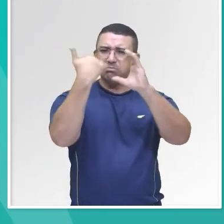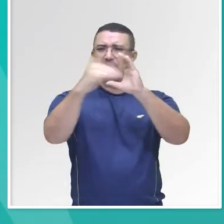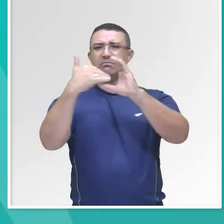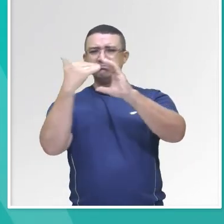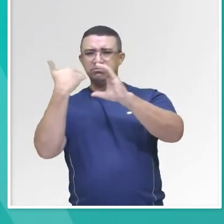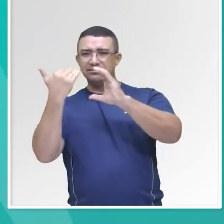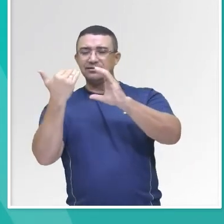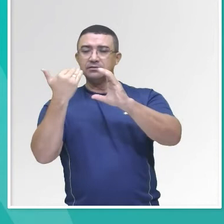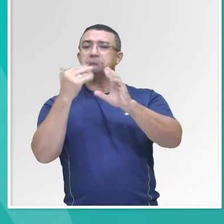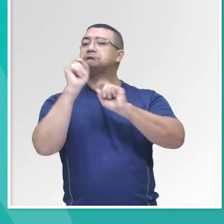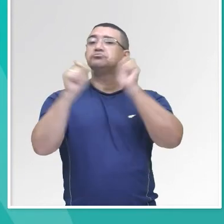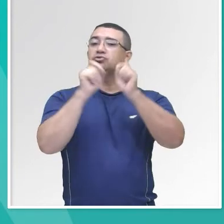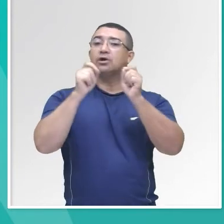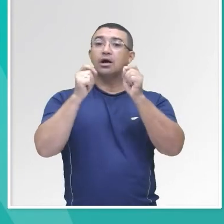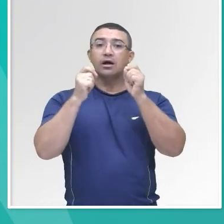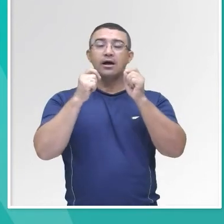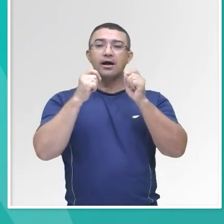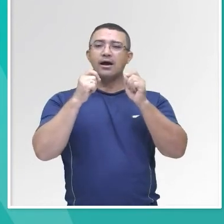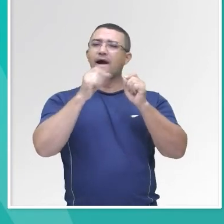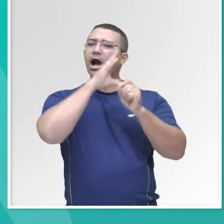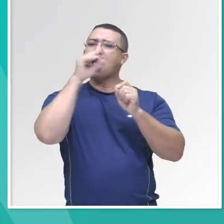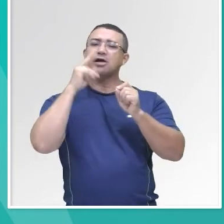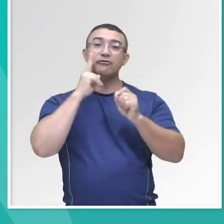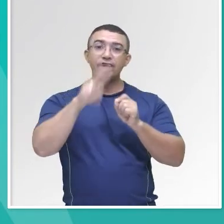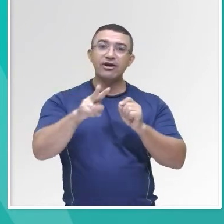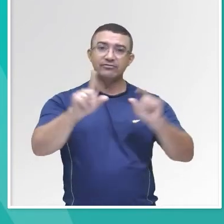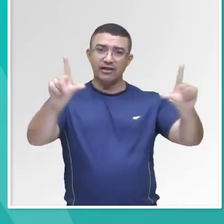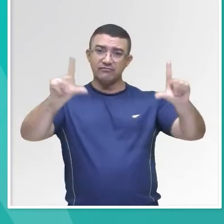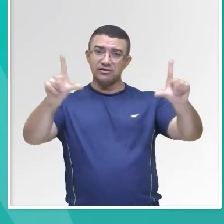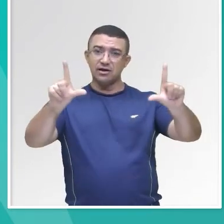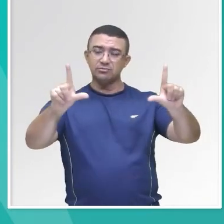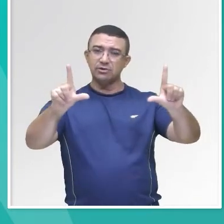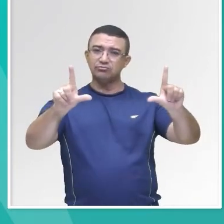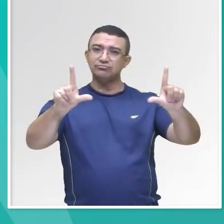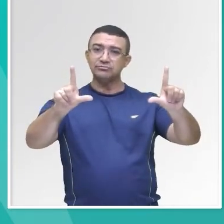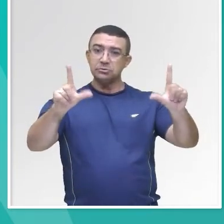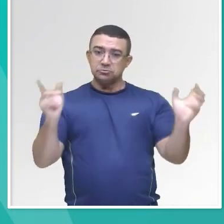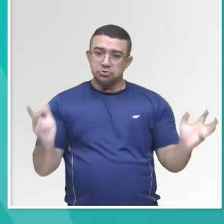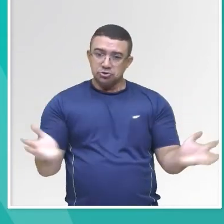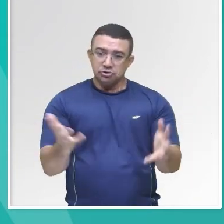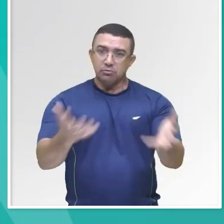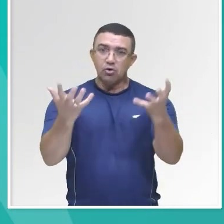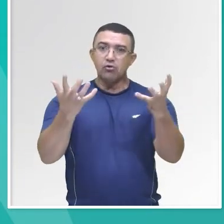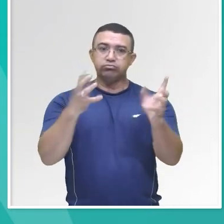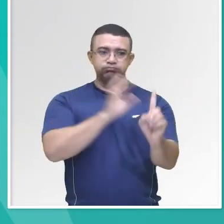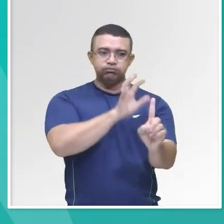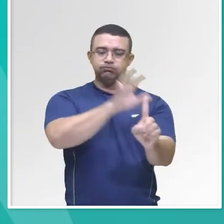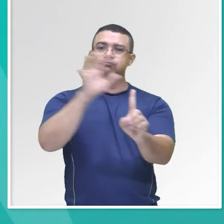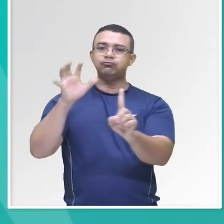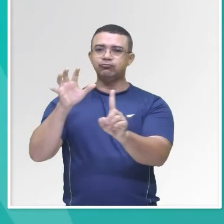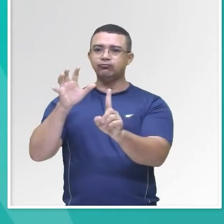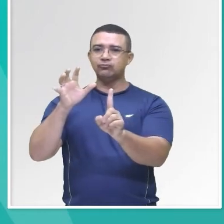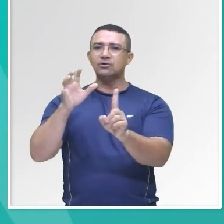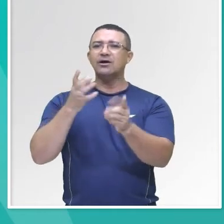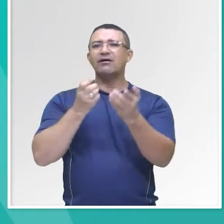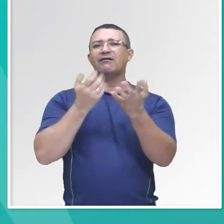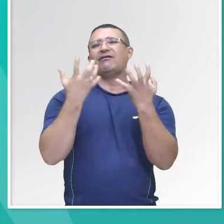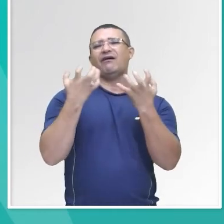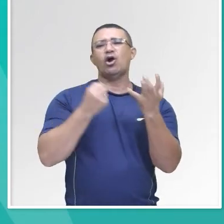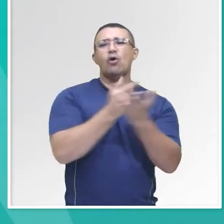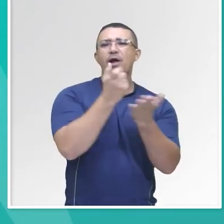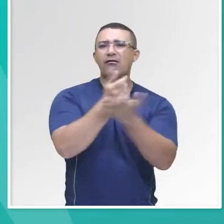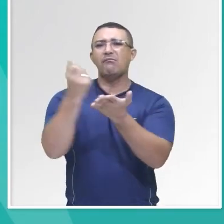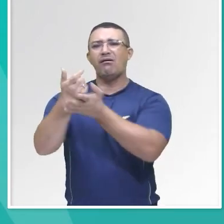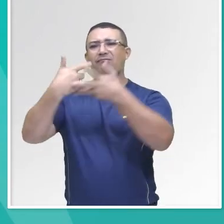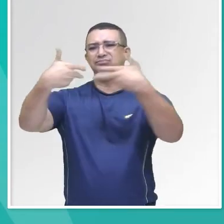que estimulam o consumo, tá? Estas mensagens, elas vêm de quê?